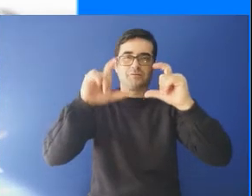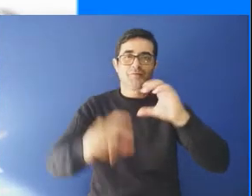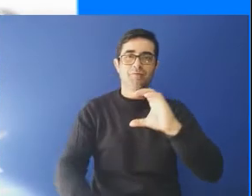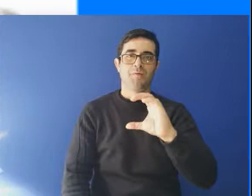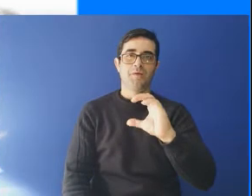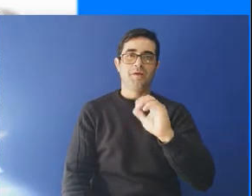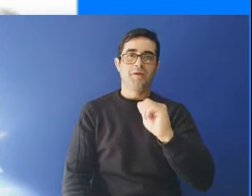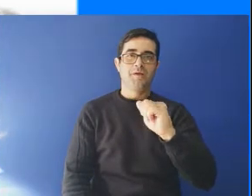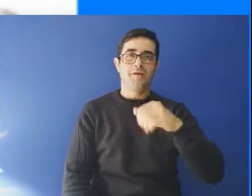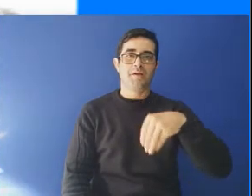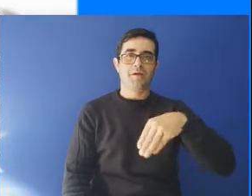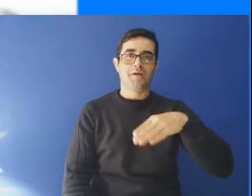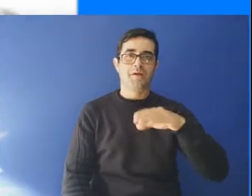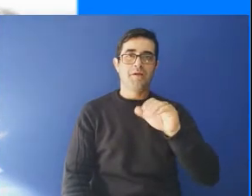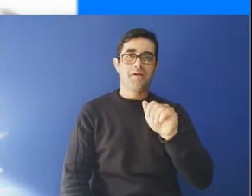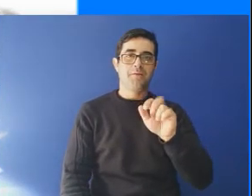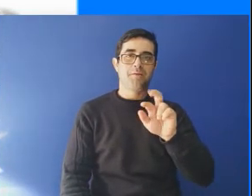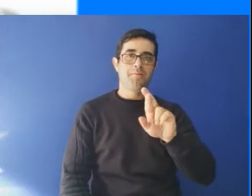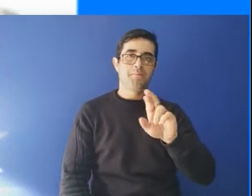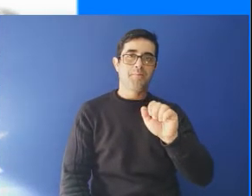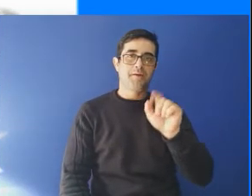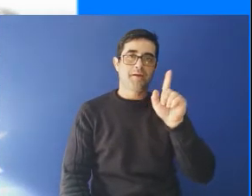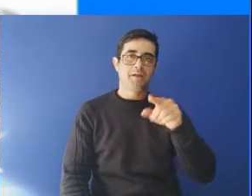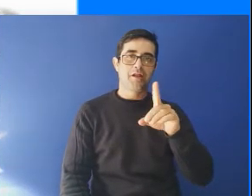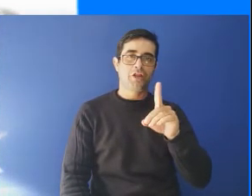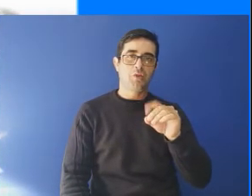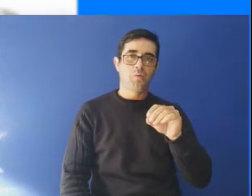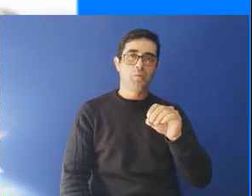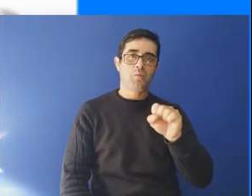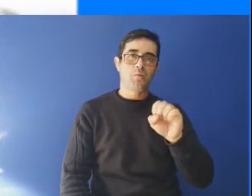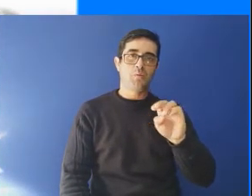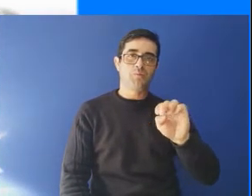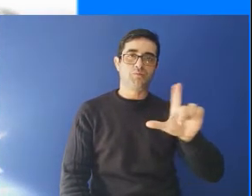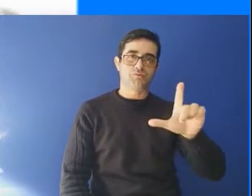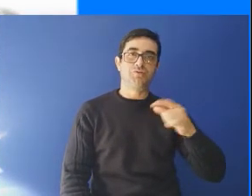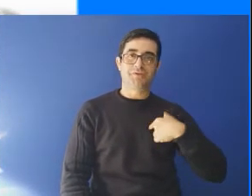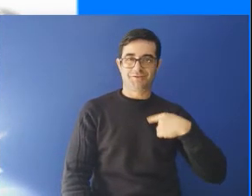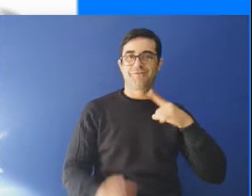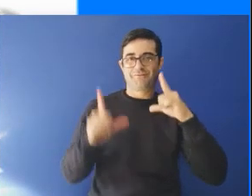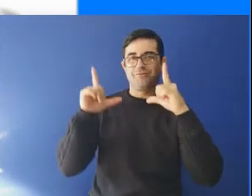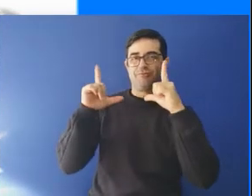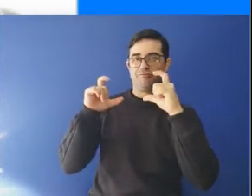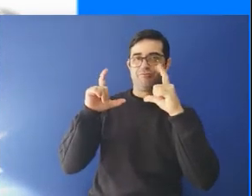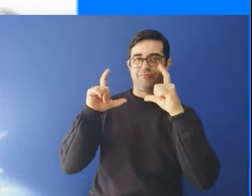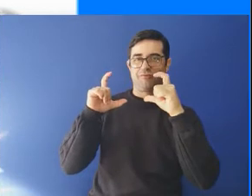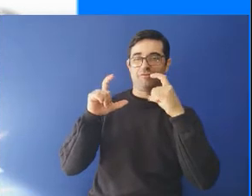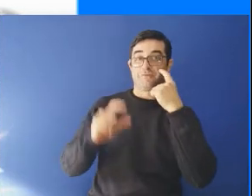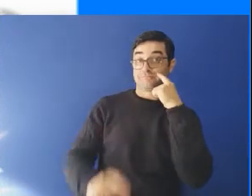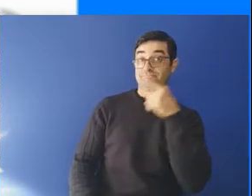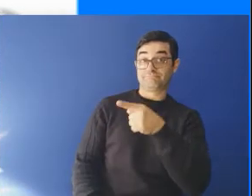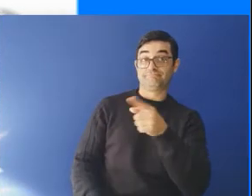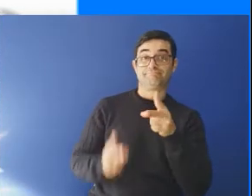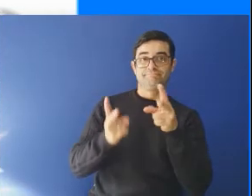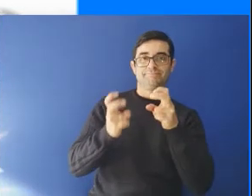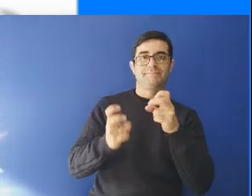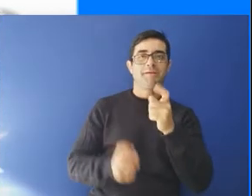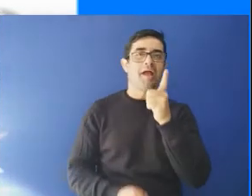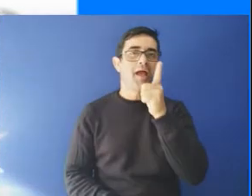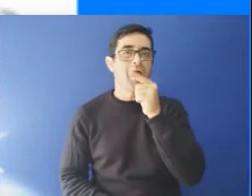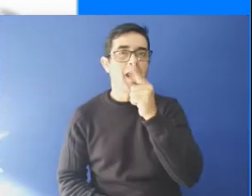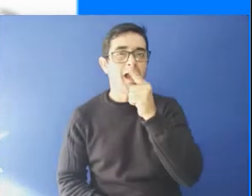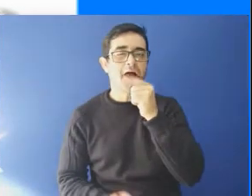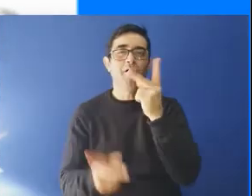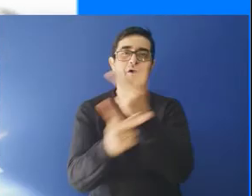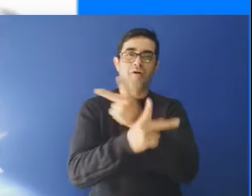Aqui a gente tem essa foto tomada em Cambará do Sul, eu que fiz essa foto, e a gente vê ali tanto hoje a ação tanto da água